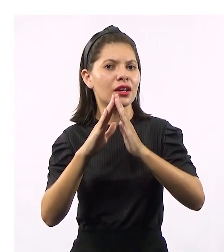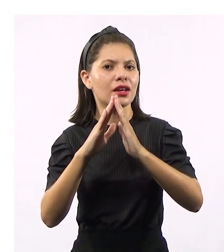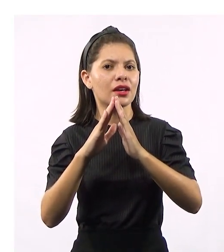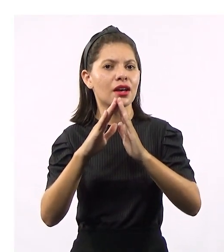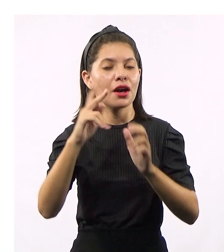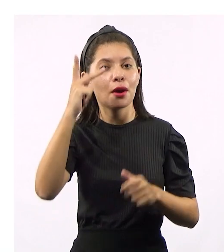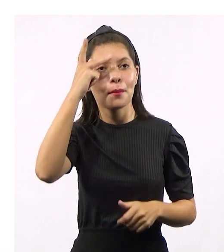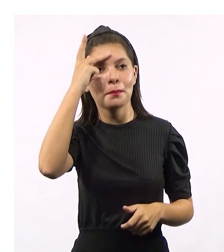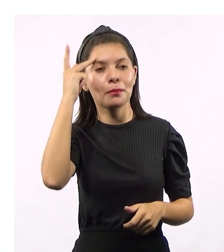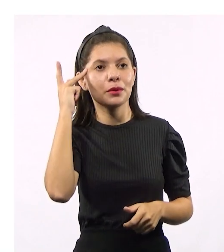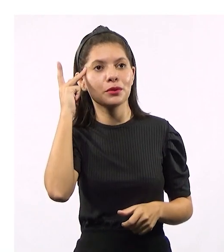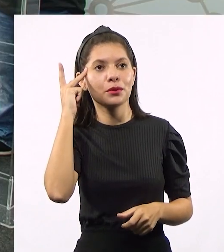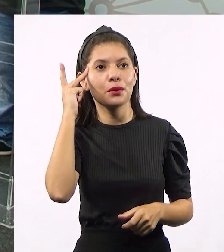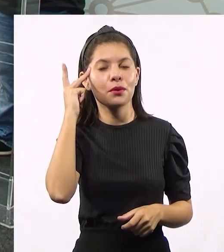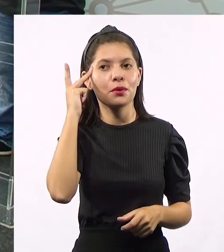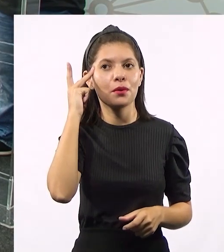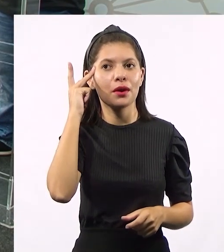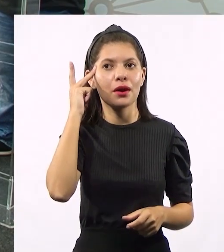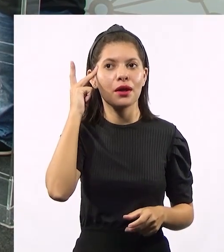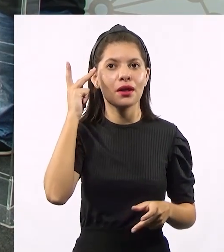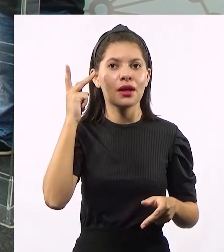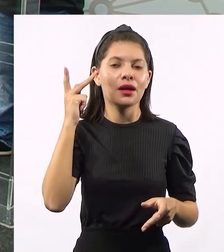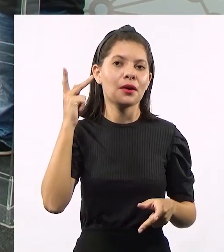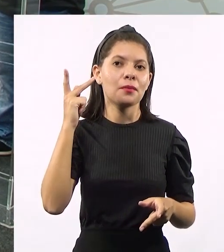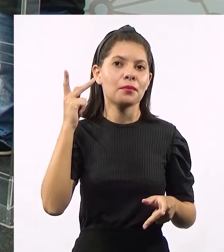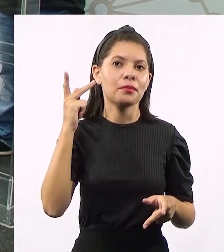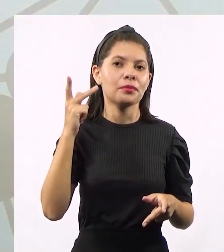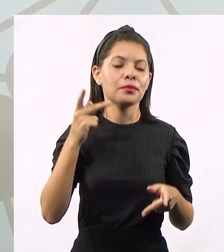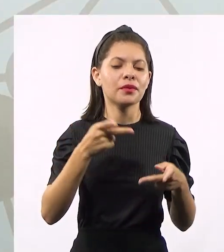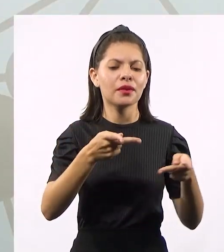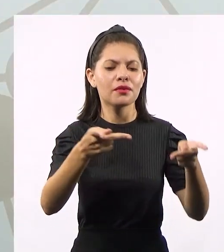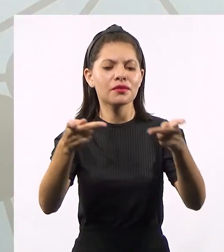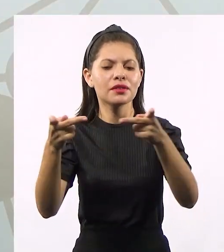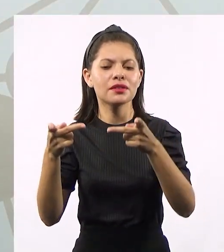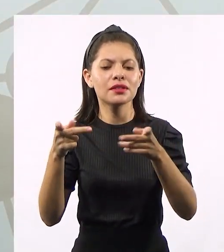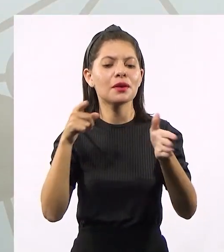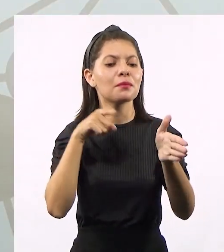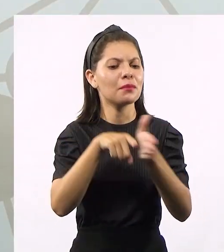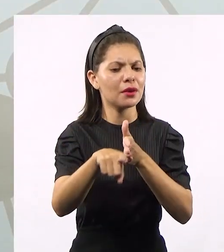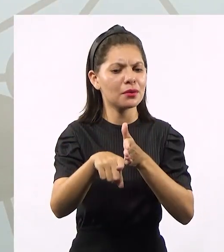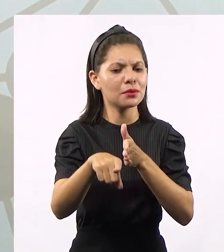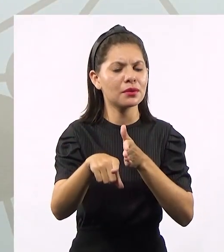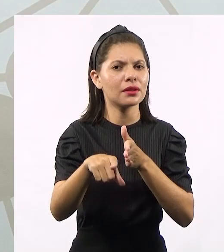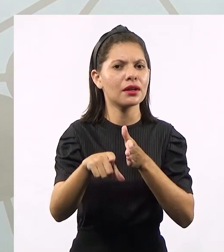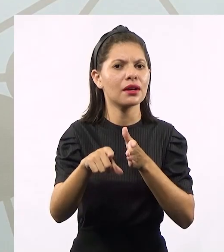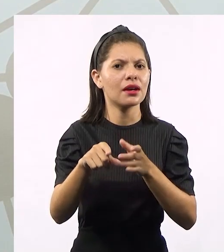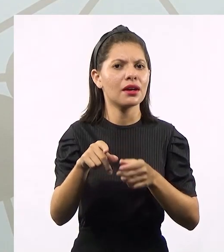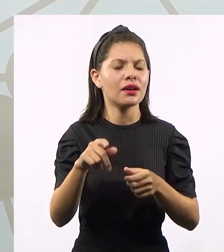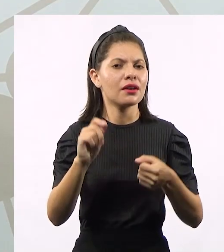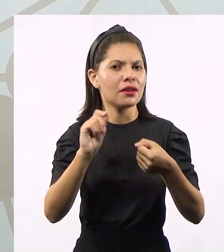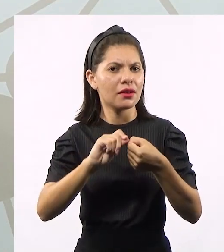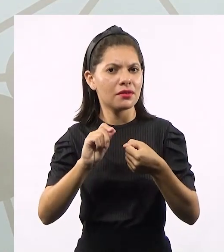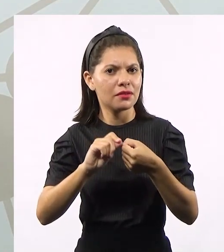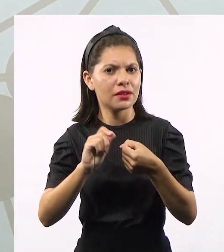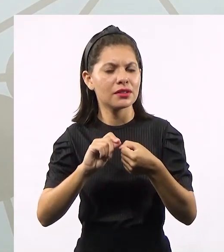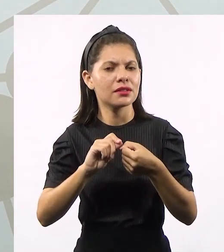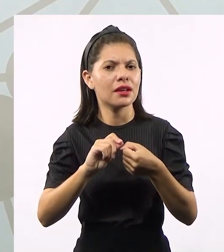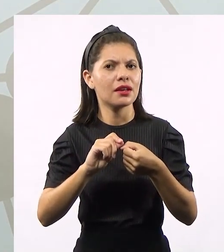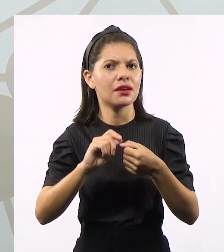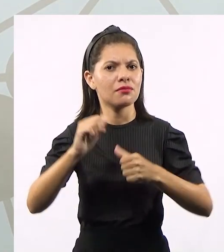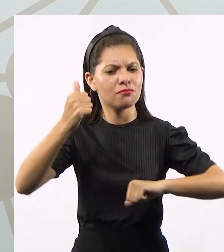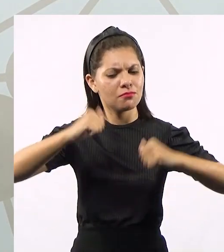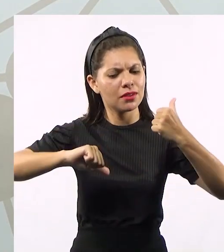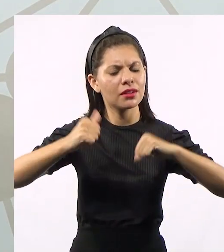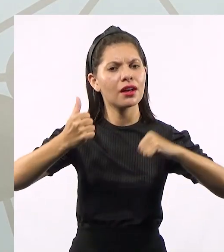atendente ali, às vezes, né, no final da sua visita, ele pergunta se você está disposto a fazer, né,